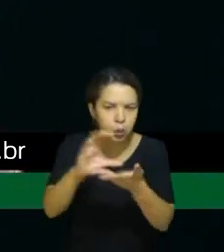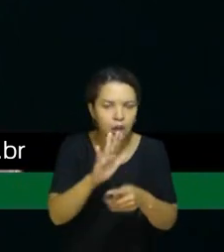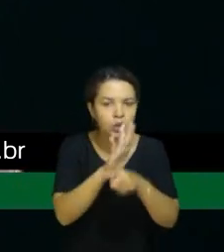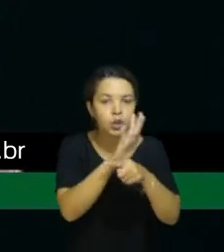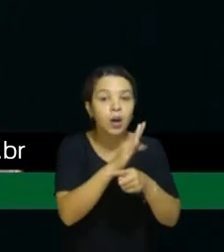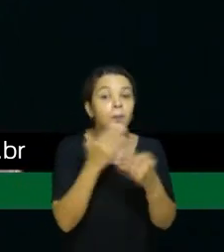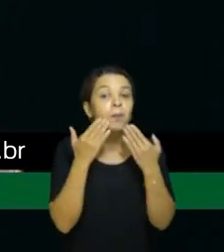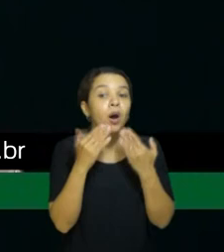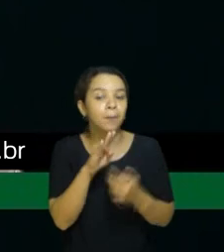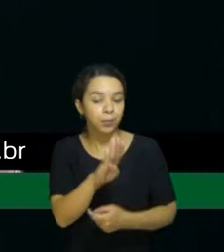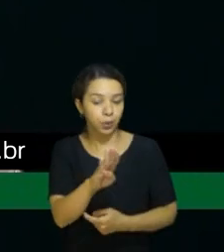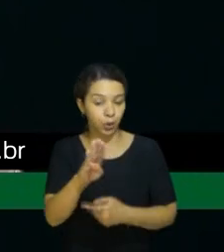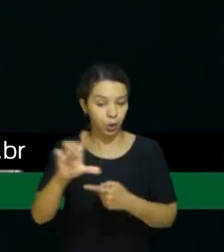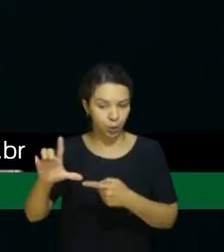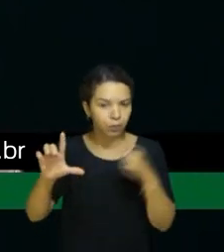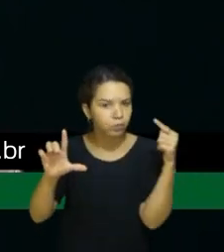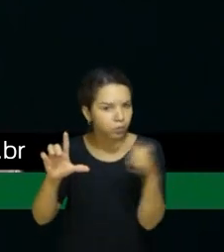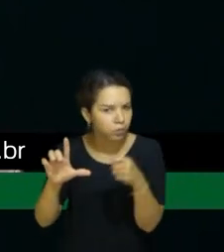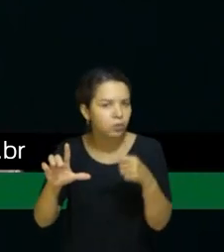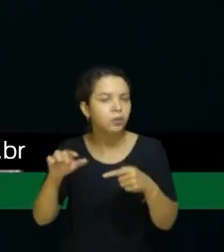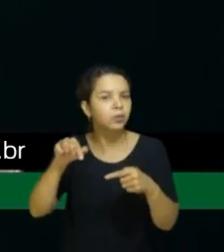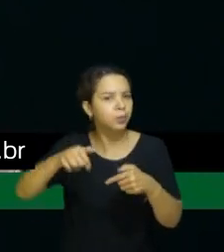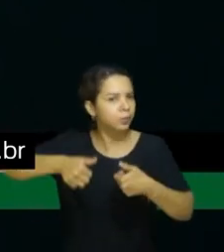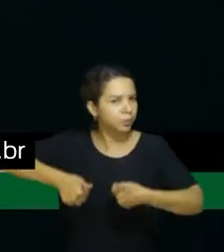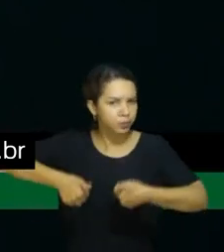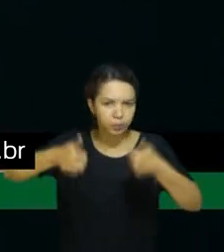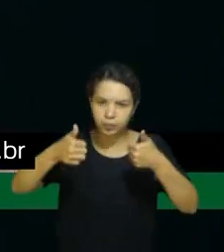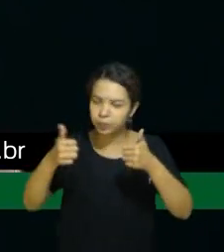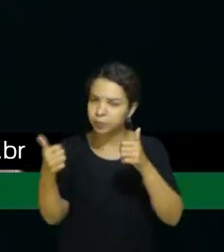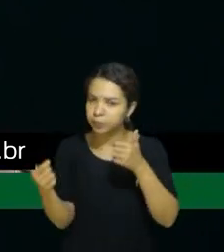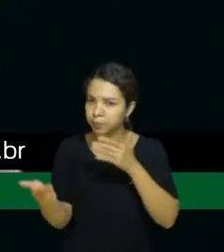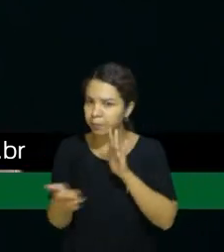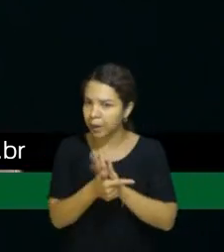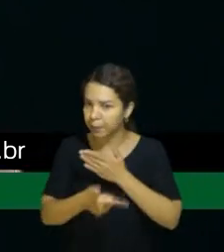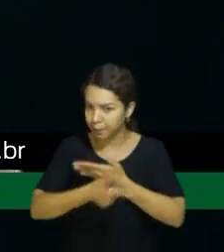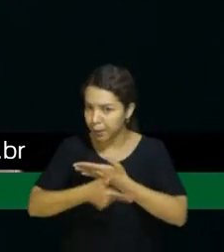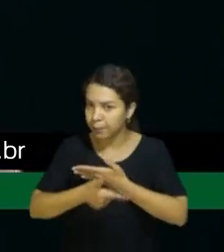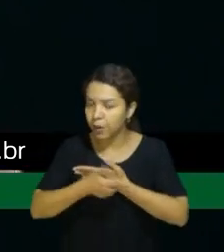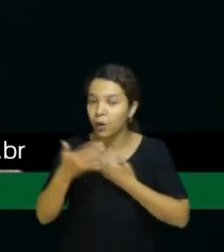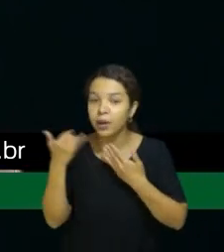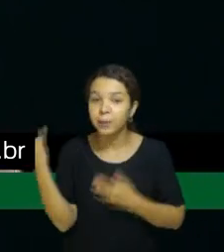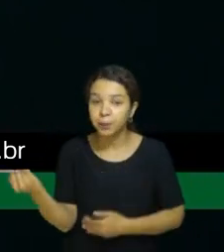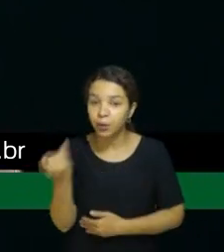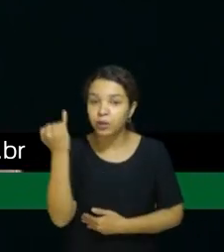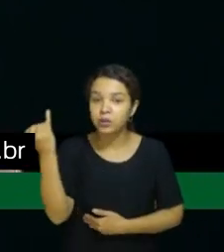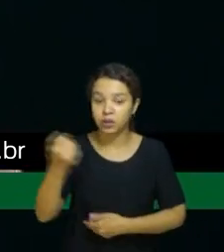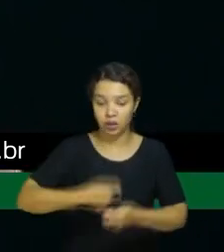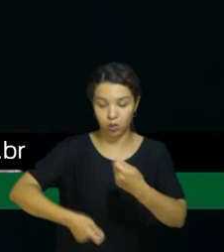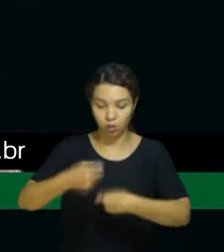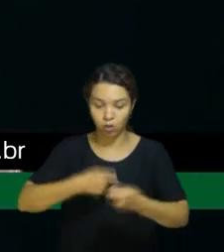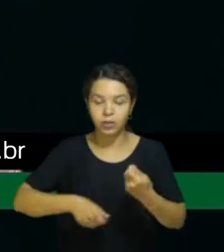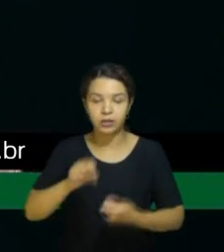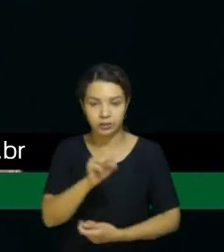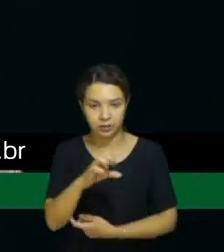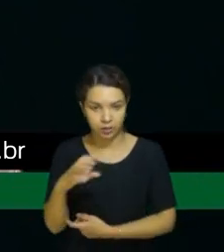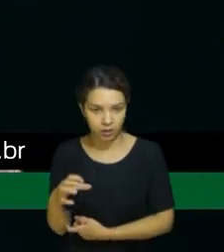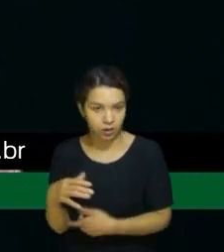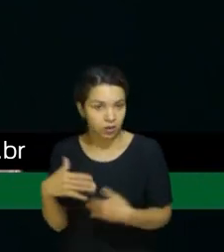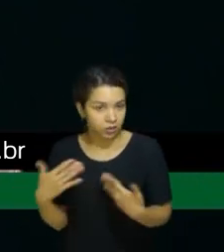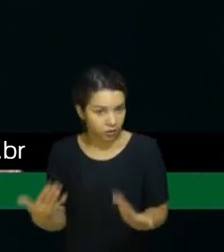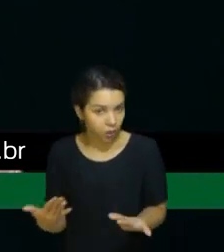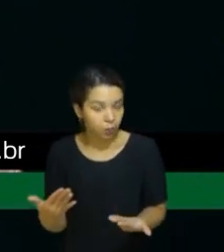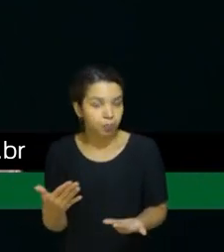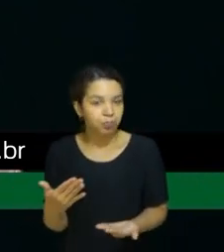Blumenau Tem sim um papel fundamental importantíssimo na economia Catarinense mais uma vez nosso Presidente